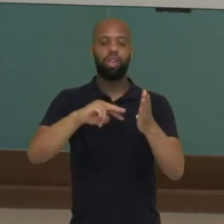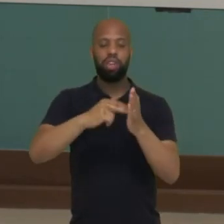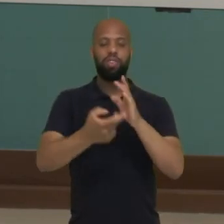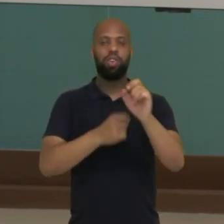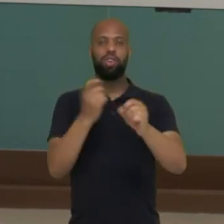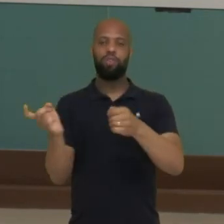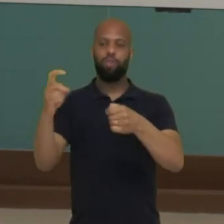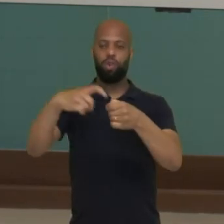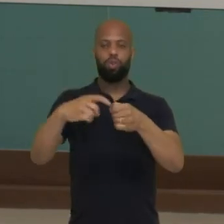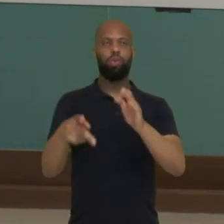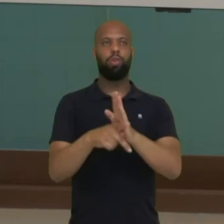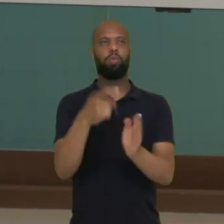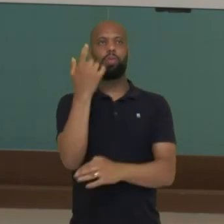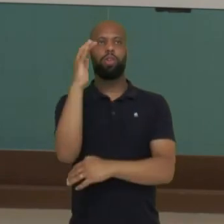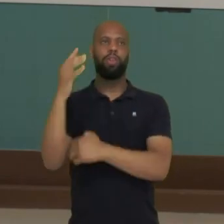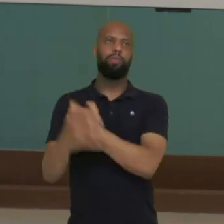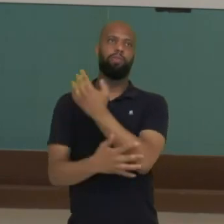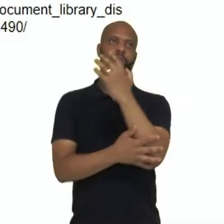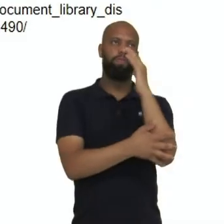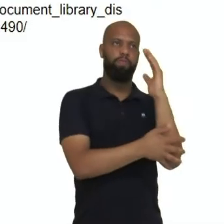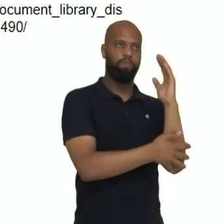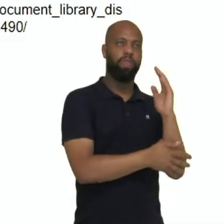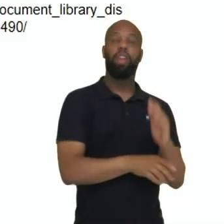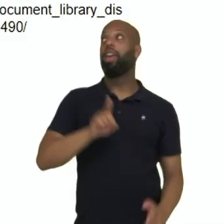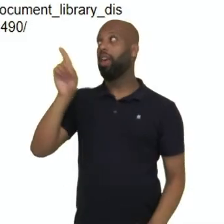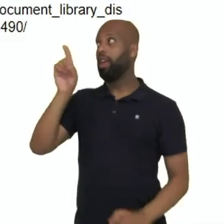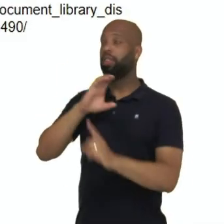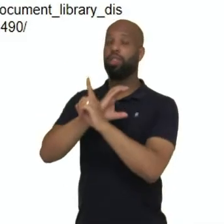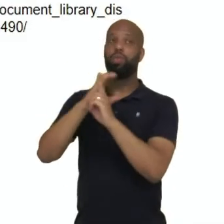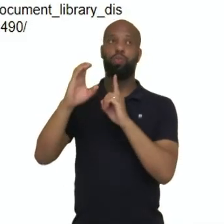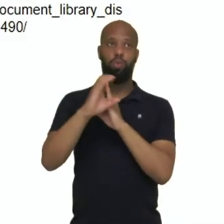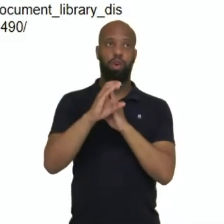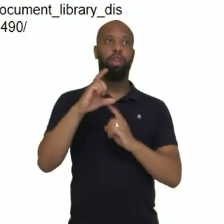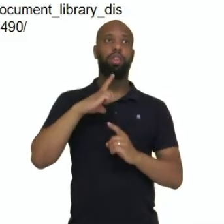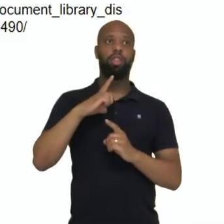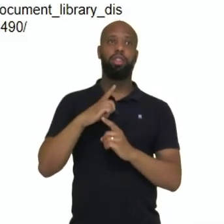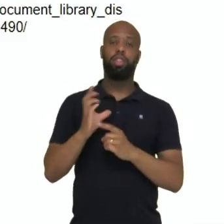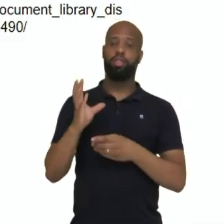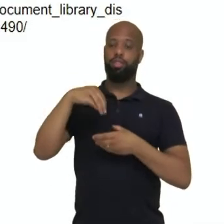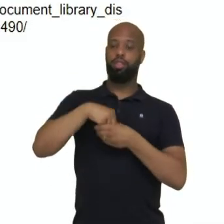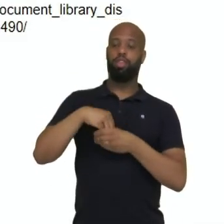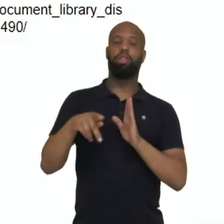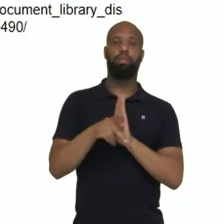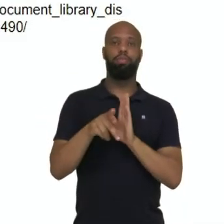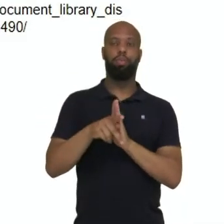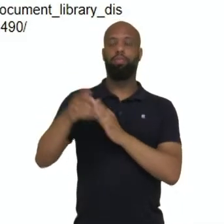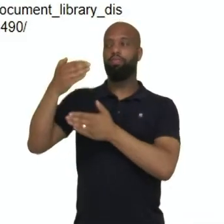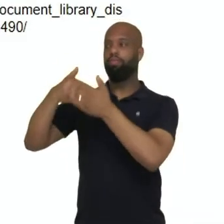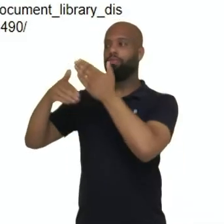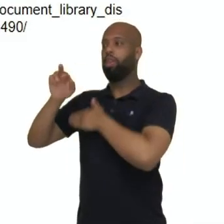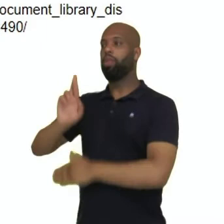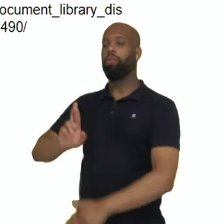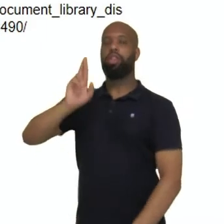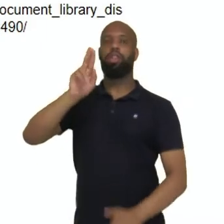natureza. Quarupi, então, no Quarupi, o espírito dos ancestrais é representado por esses troncos de